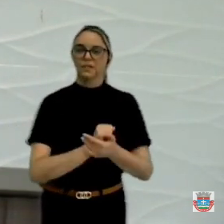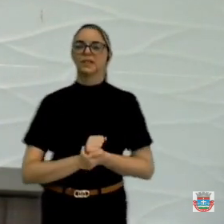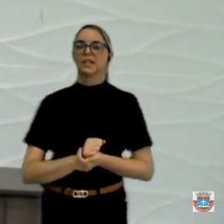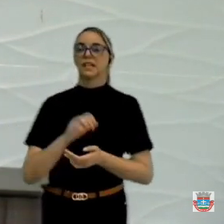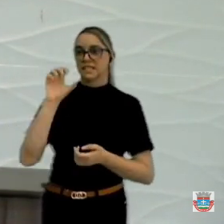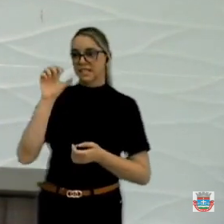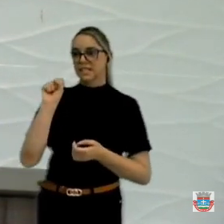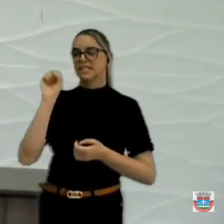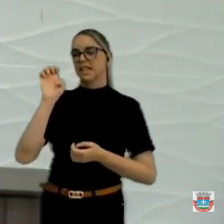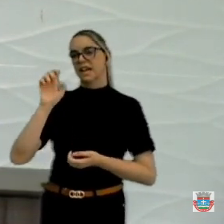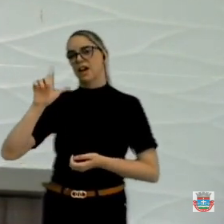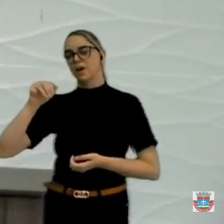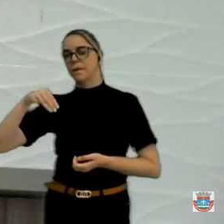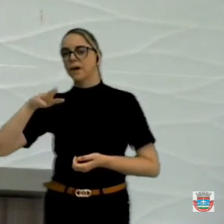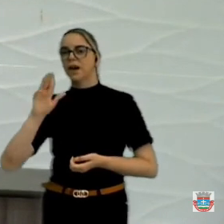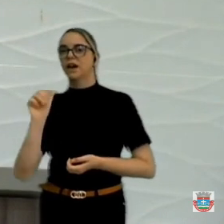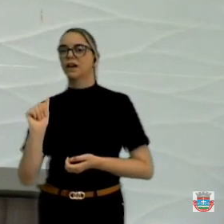Pimentel,